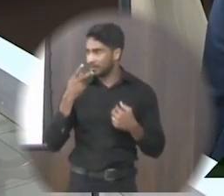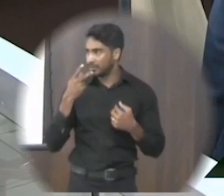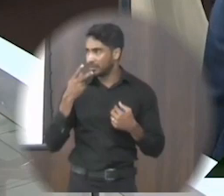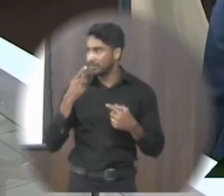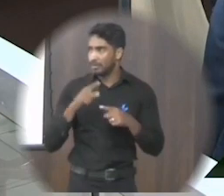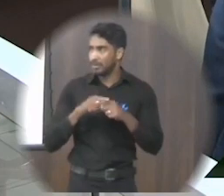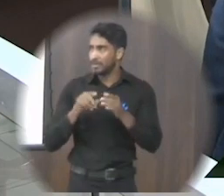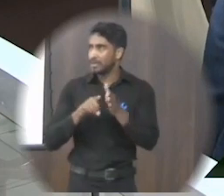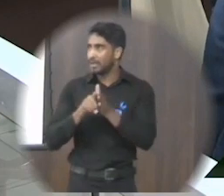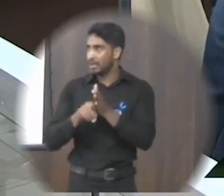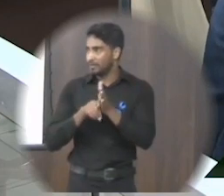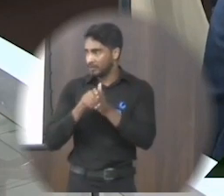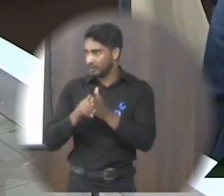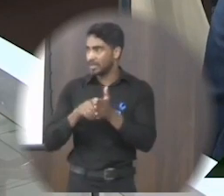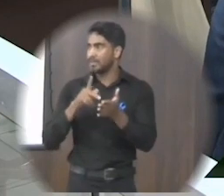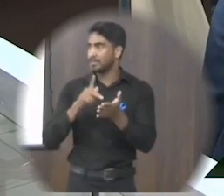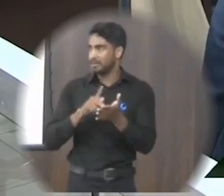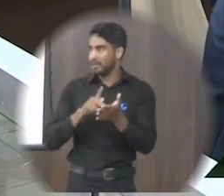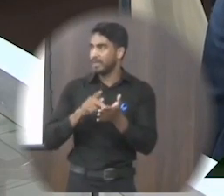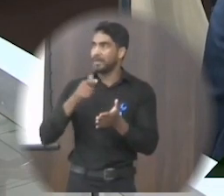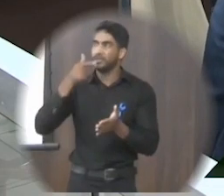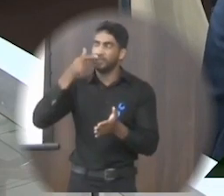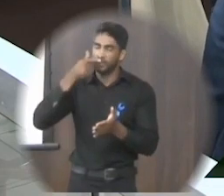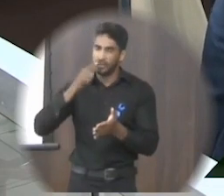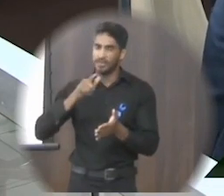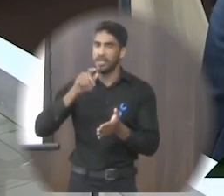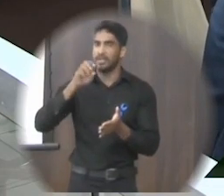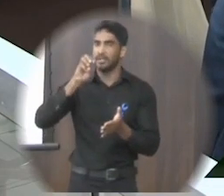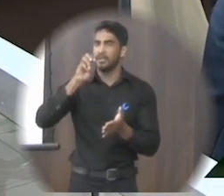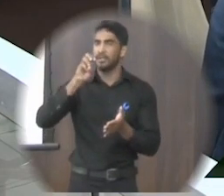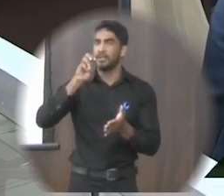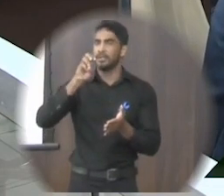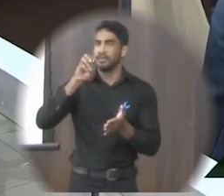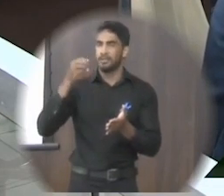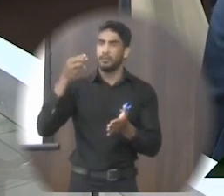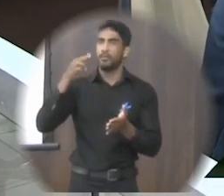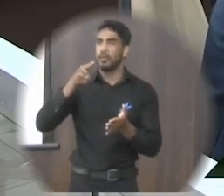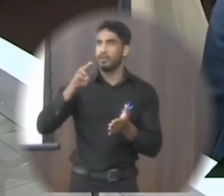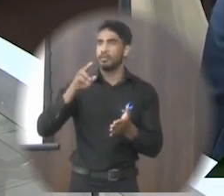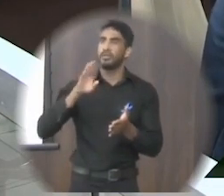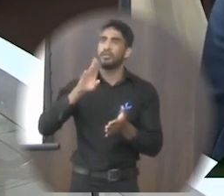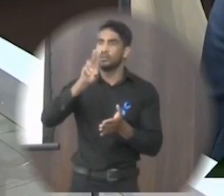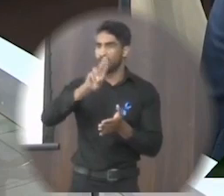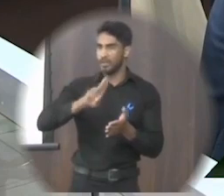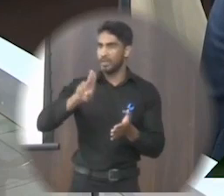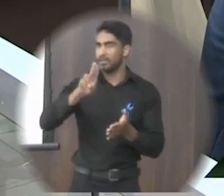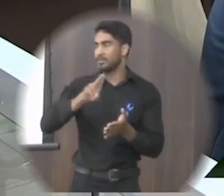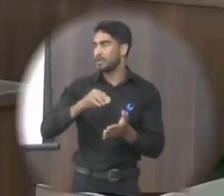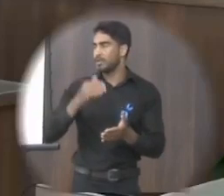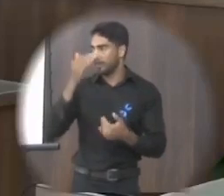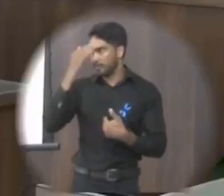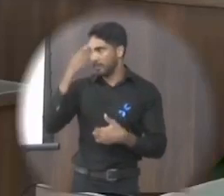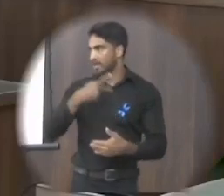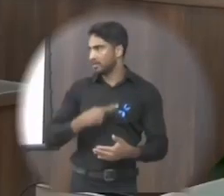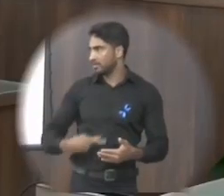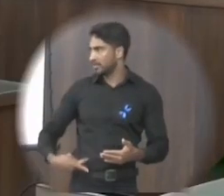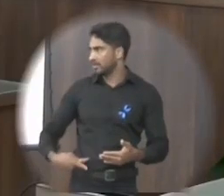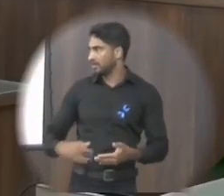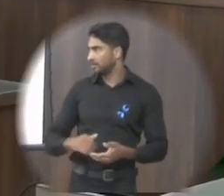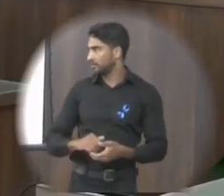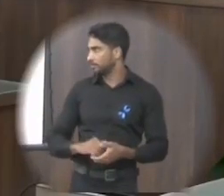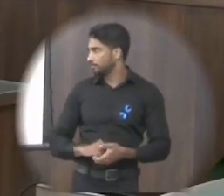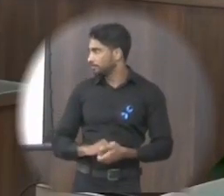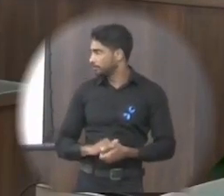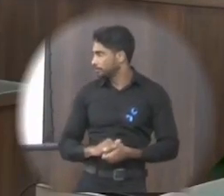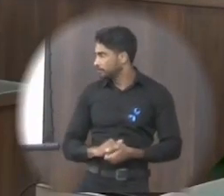fui pesquisar. Então, realmente, a gente consegue pegar esses 5 milhões e investir na saúde de uma forma indireta. Obrigado, senhor presidente. Passa a palavra,